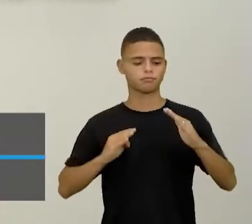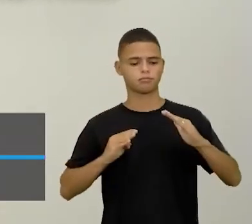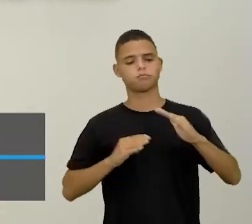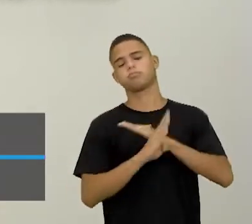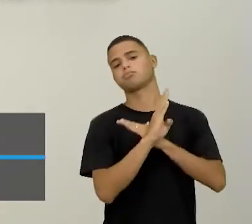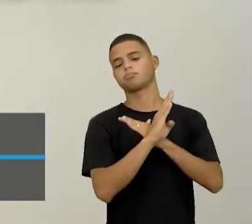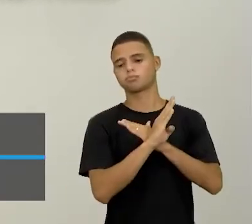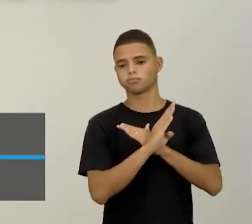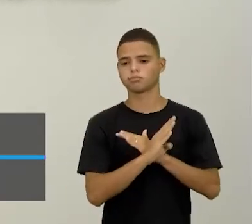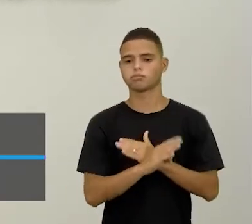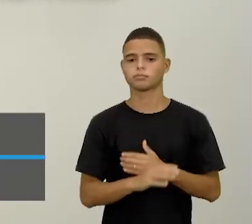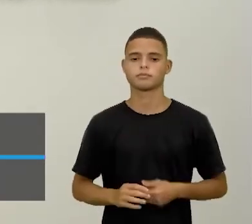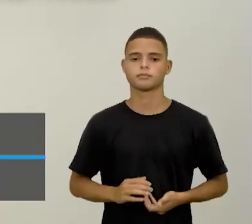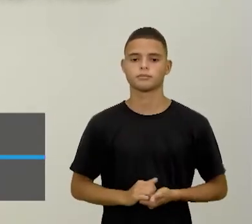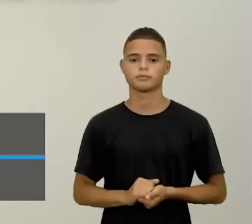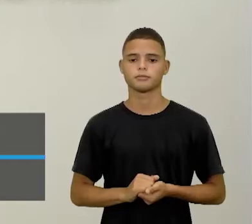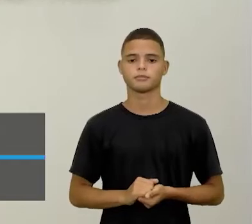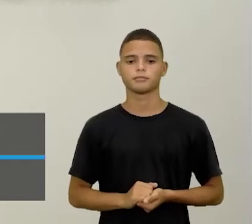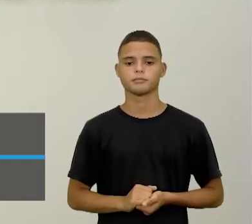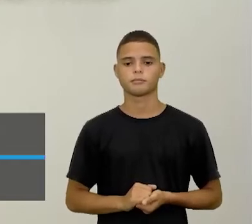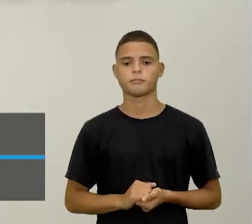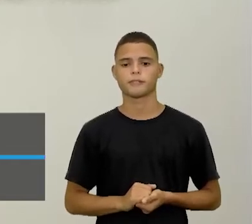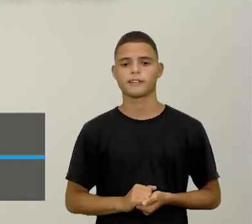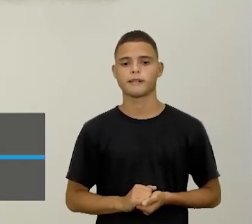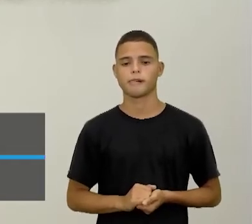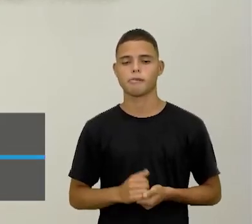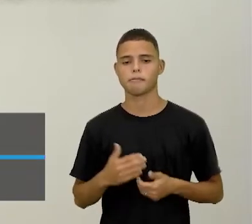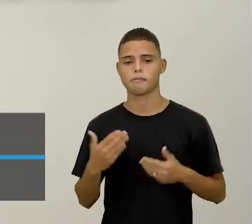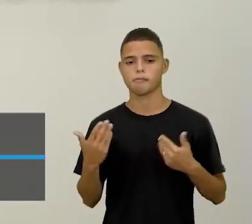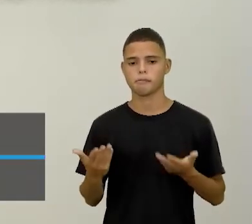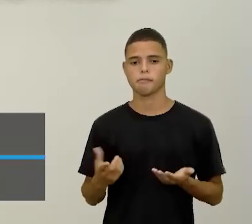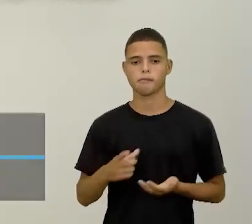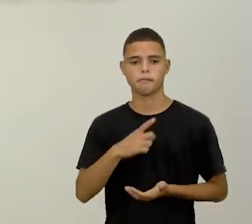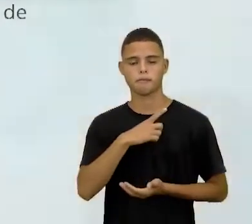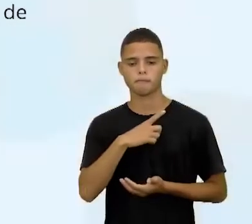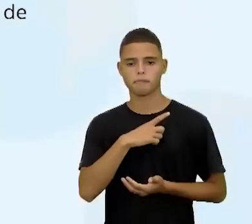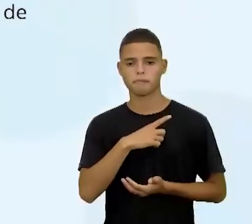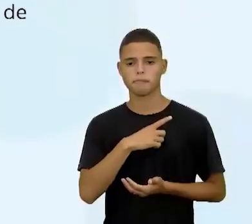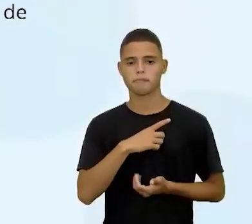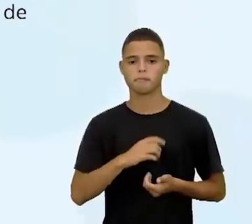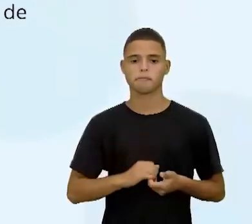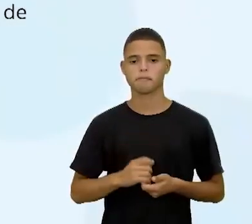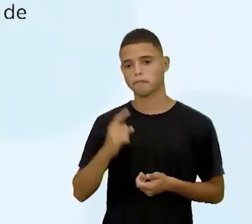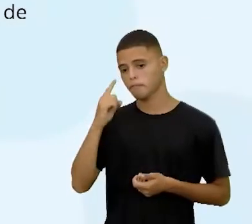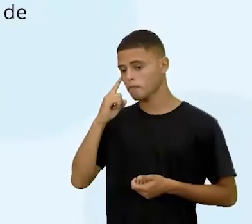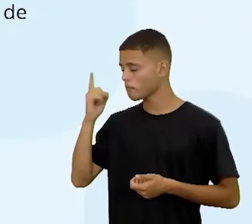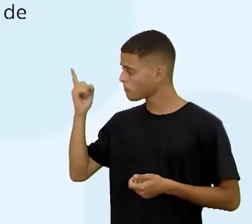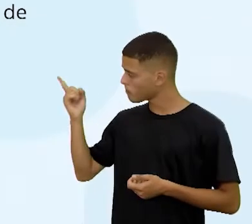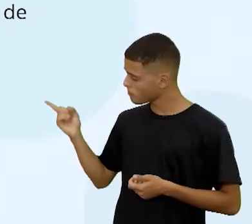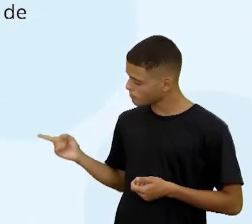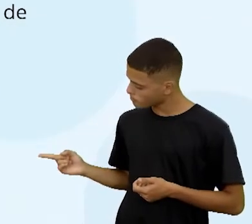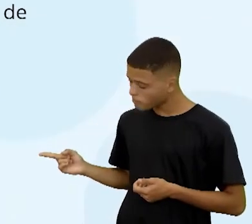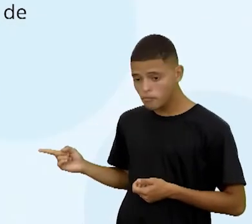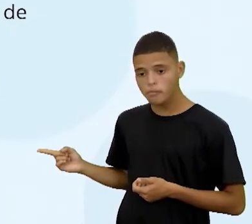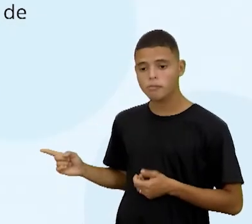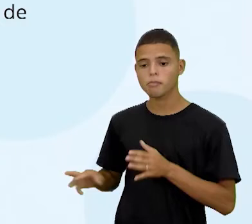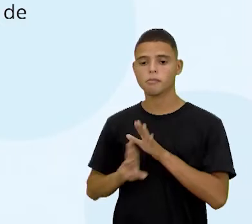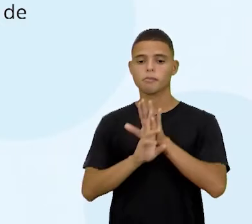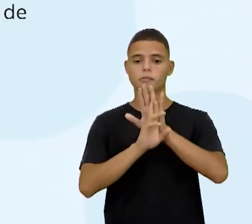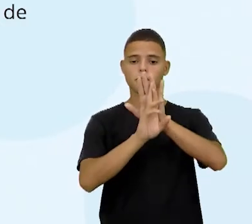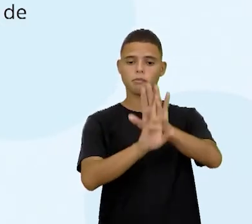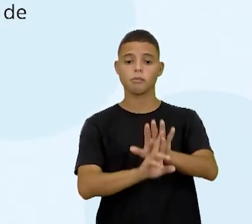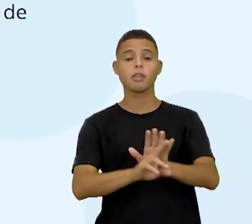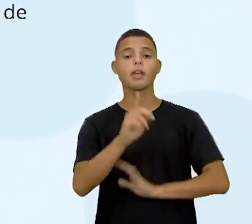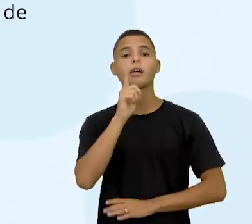essa ligação. Daí, tem aqui para vocês representando, né, a molécula